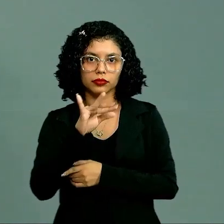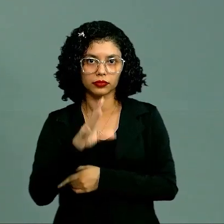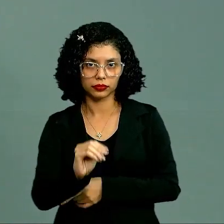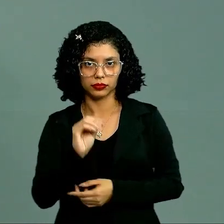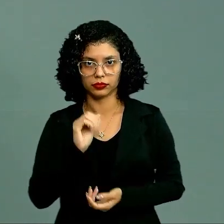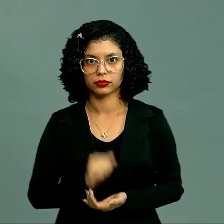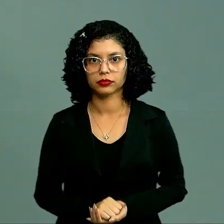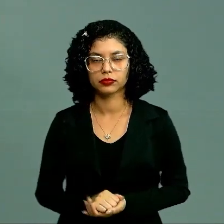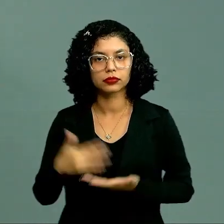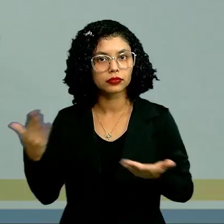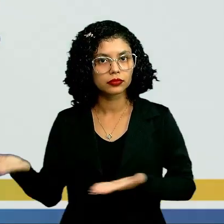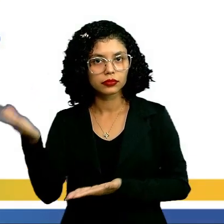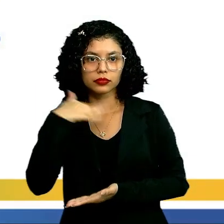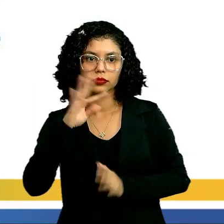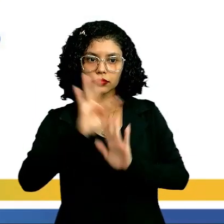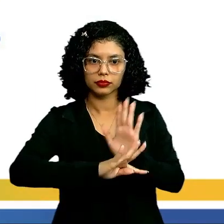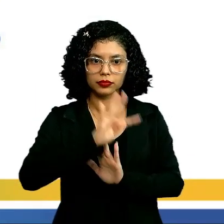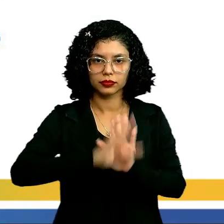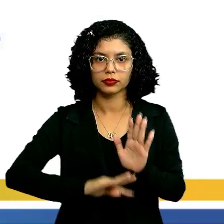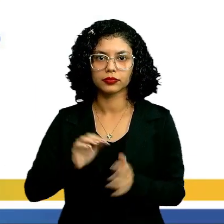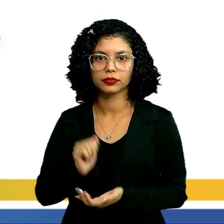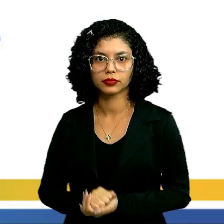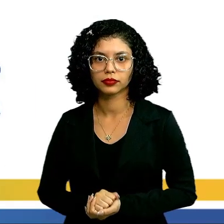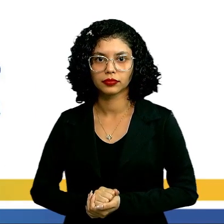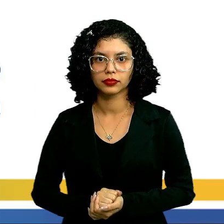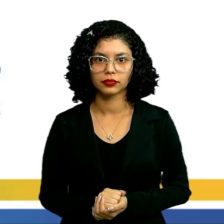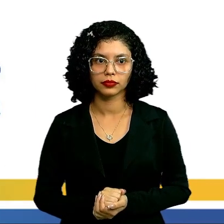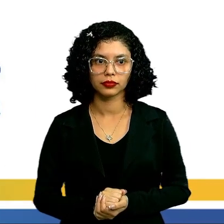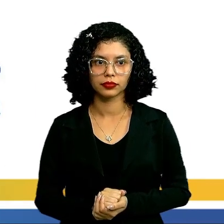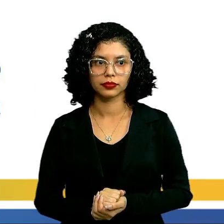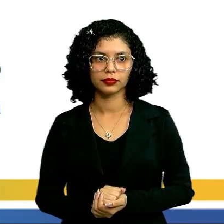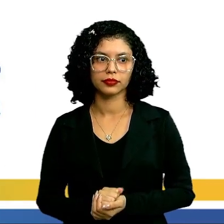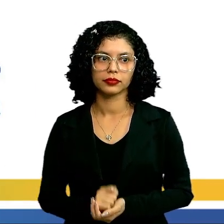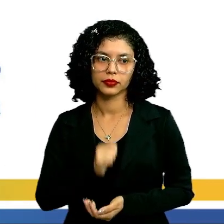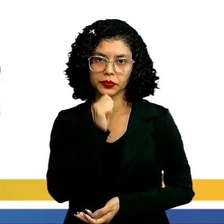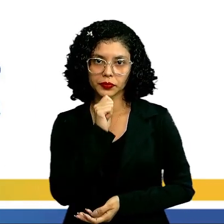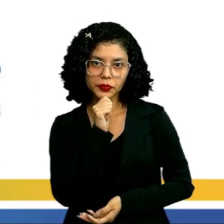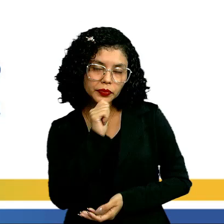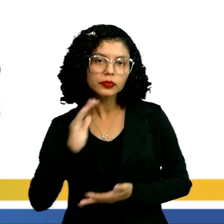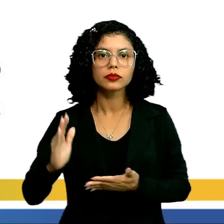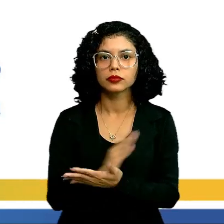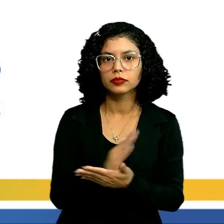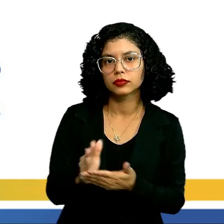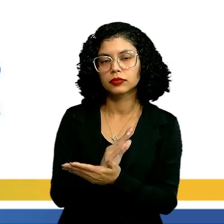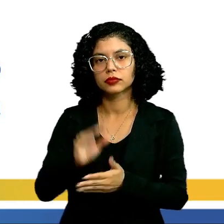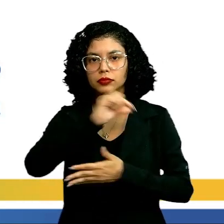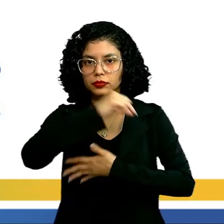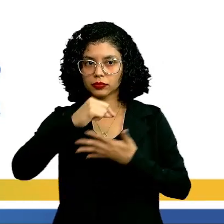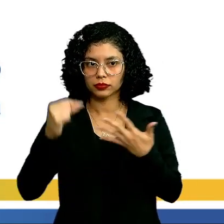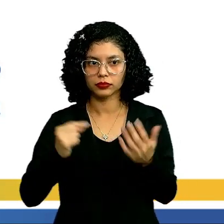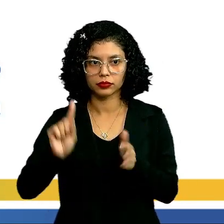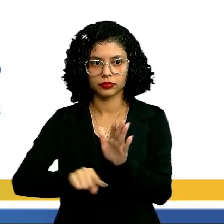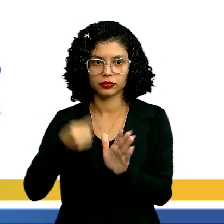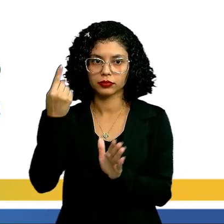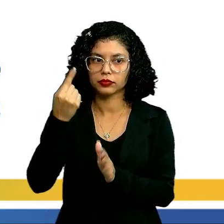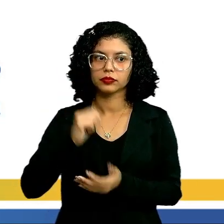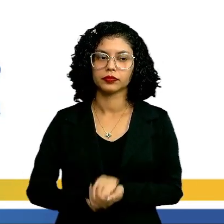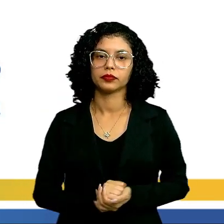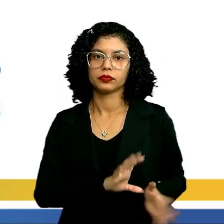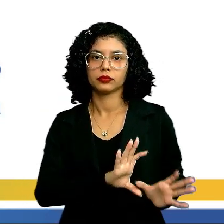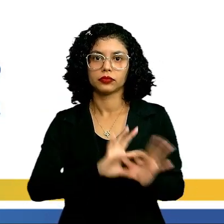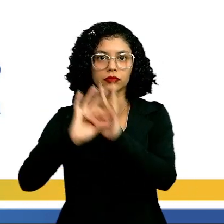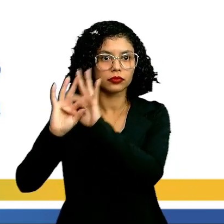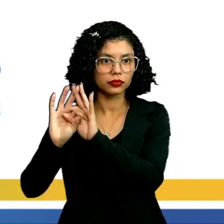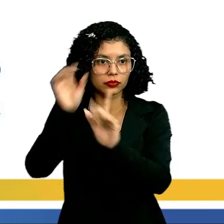texto. Então, vamos continuar para que nós conheçamos alguns tipos de coesão. O primeiro tipo de coesão seria o